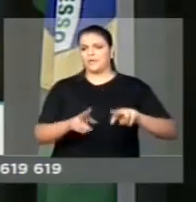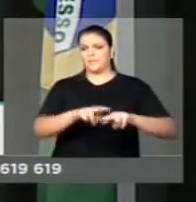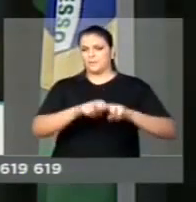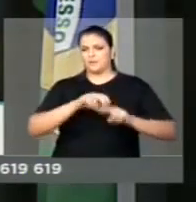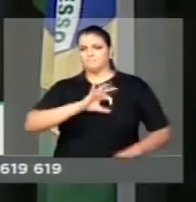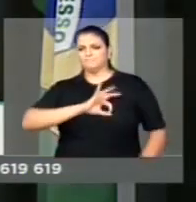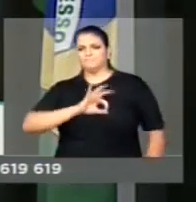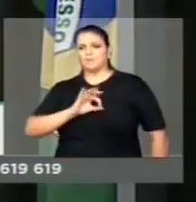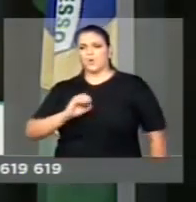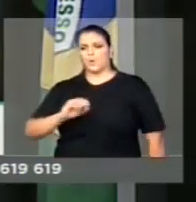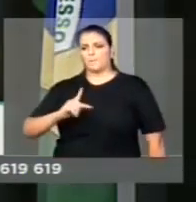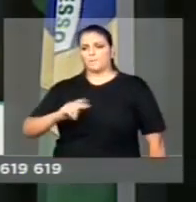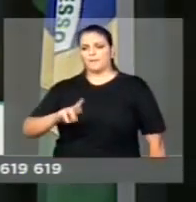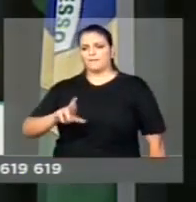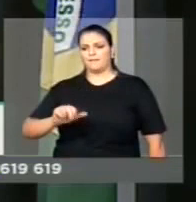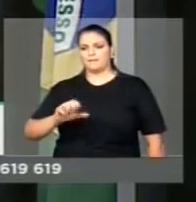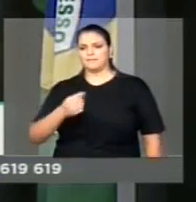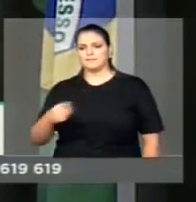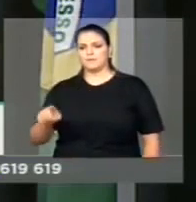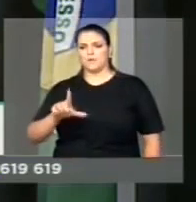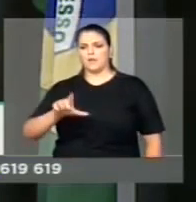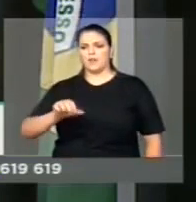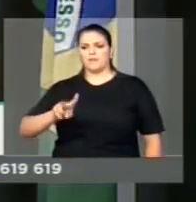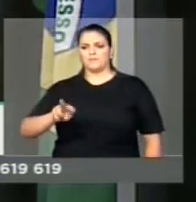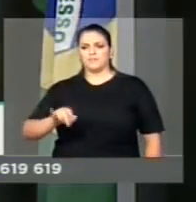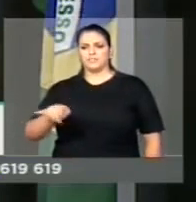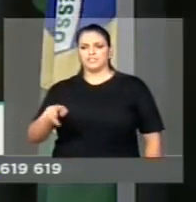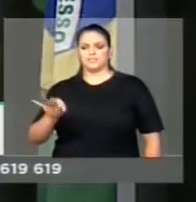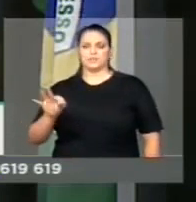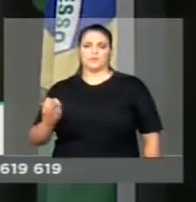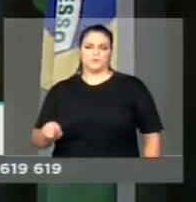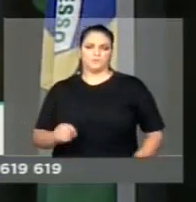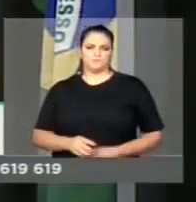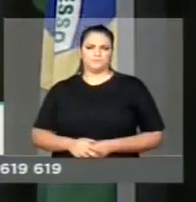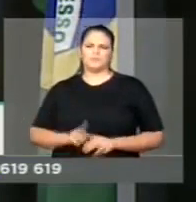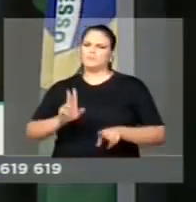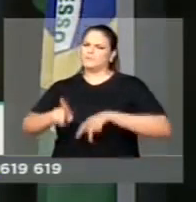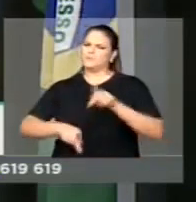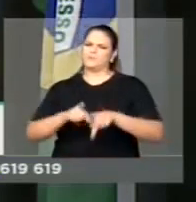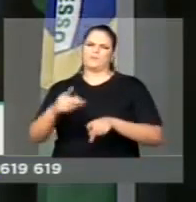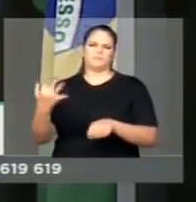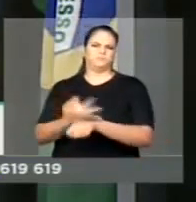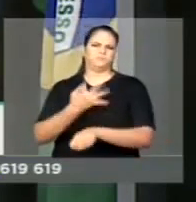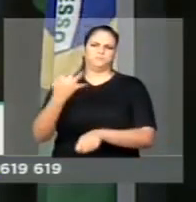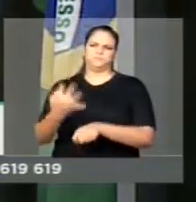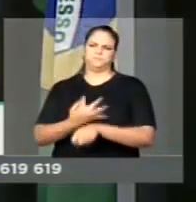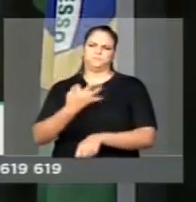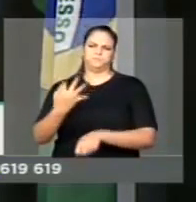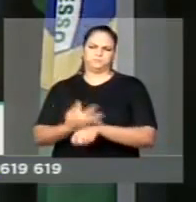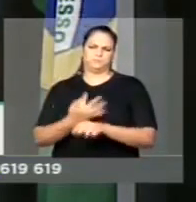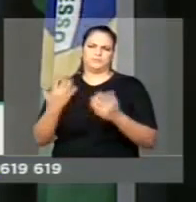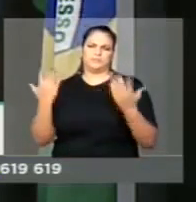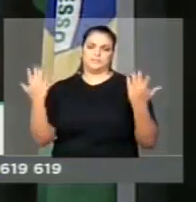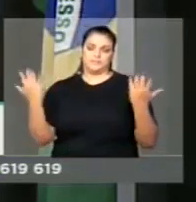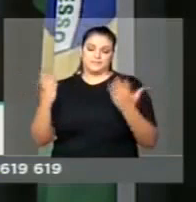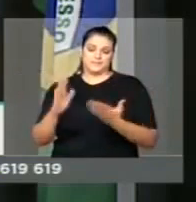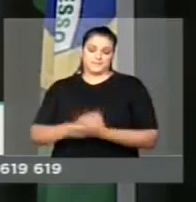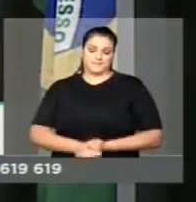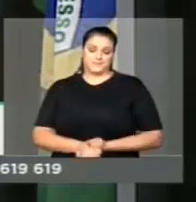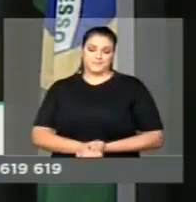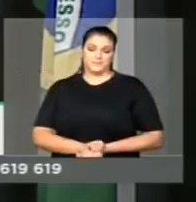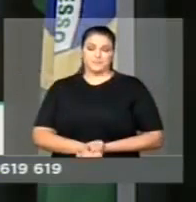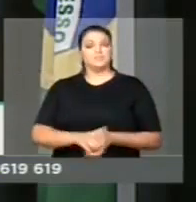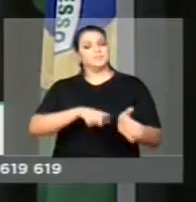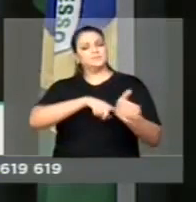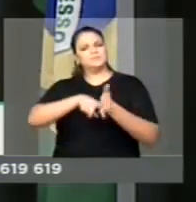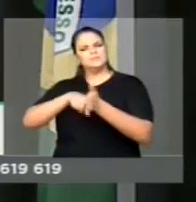levaram toda a população brasileira que já não aguentava mais esta governança desastrosa. Os indicadores econômicos